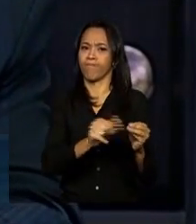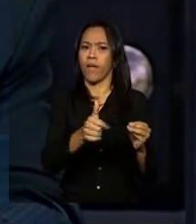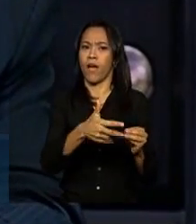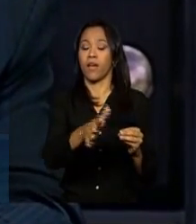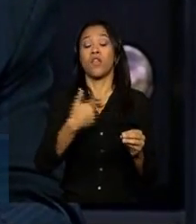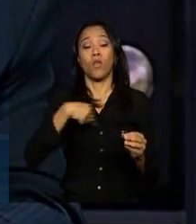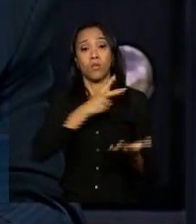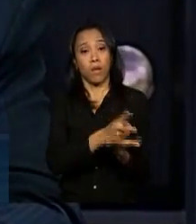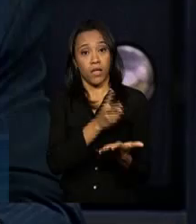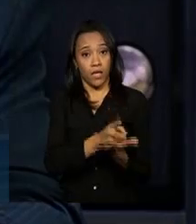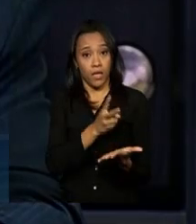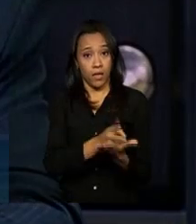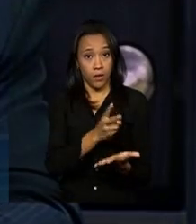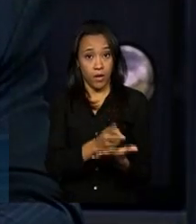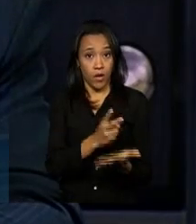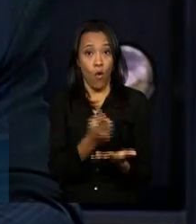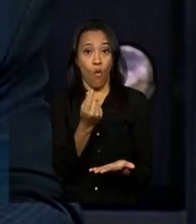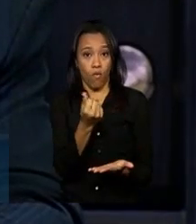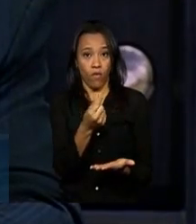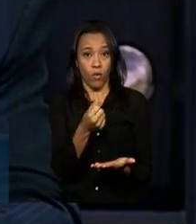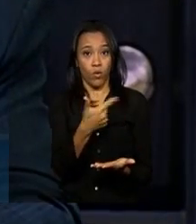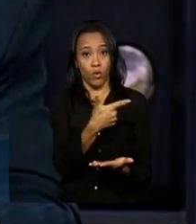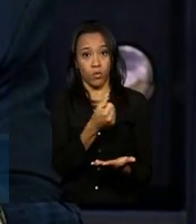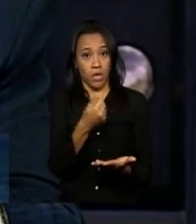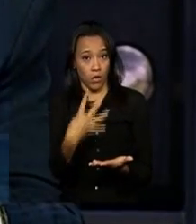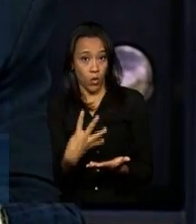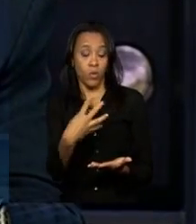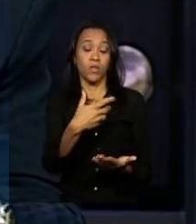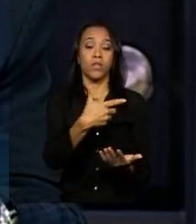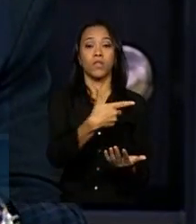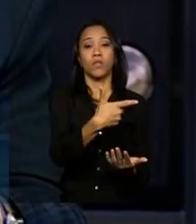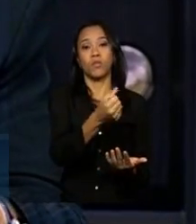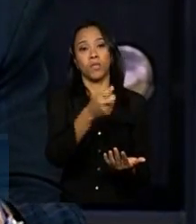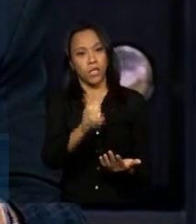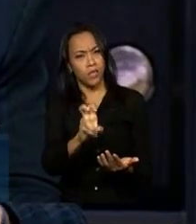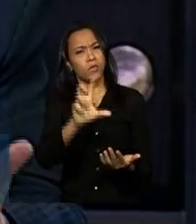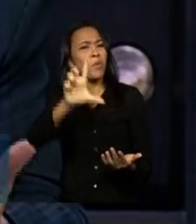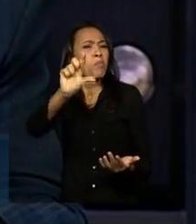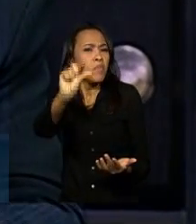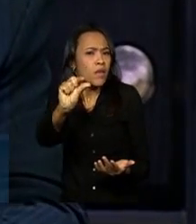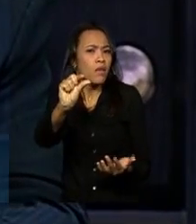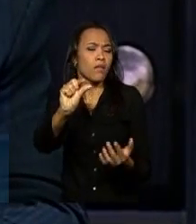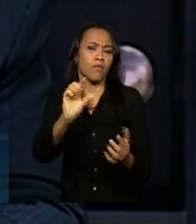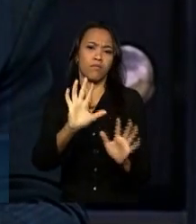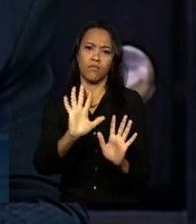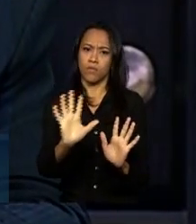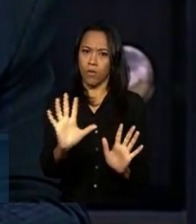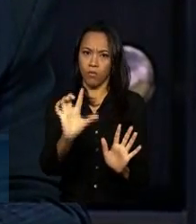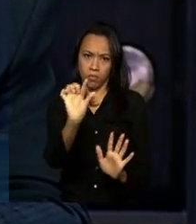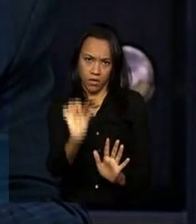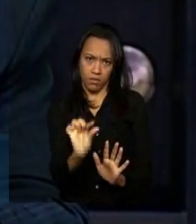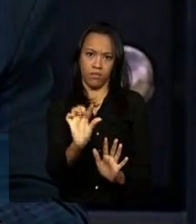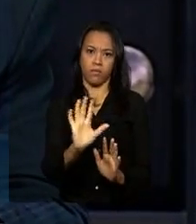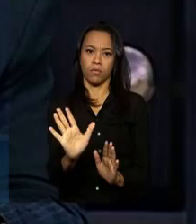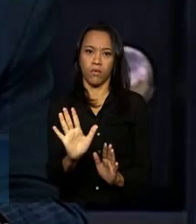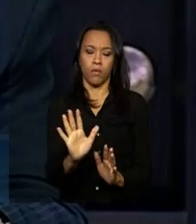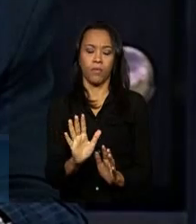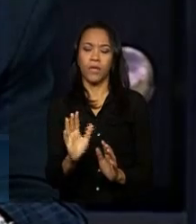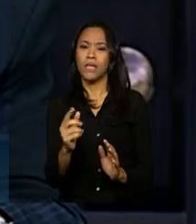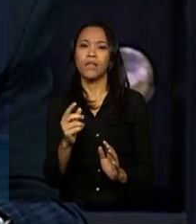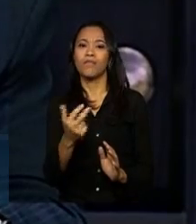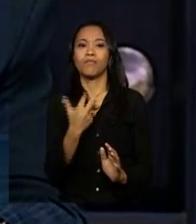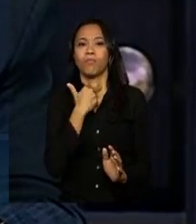2014 para 2015 eventualmente com uma pequena que não não se não se